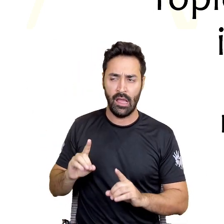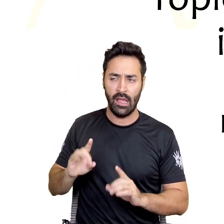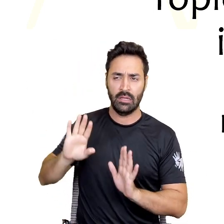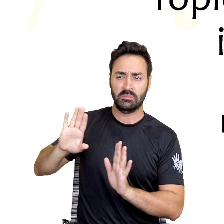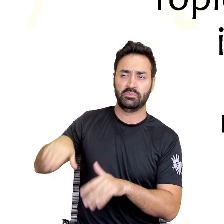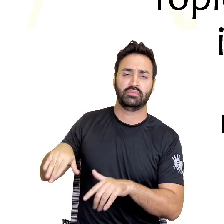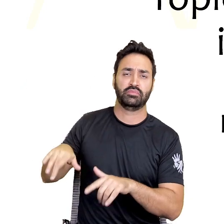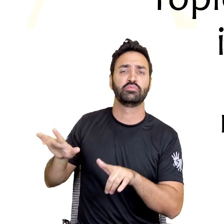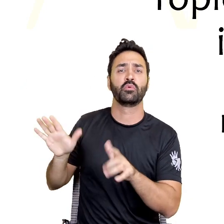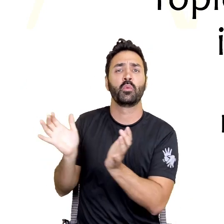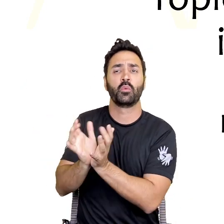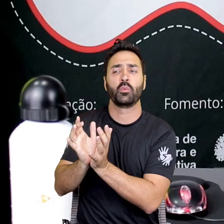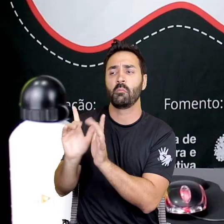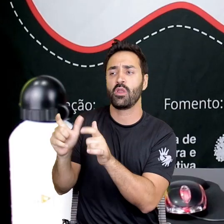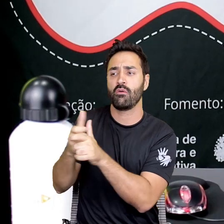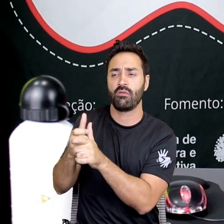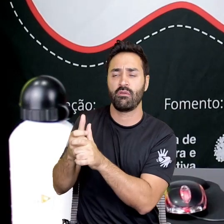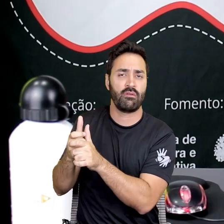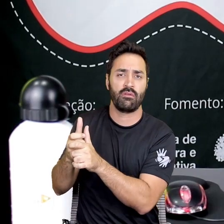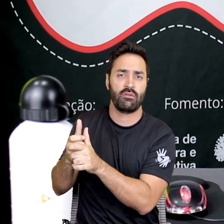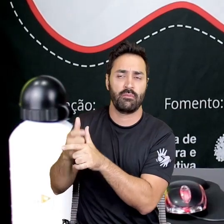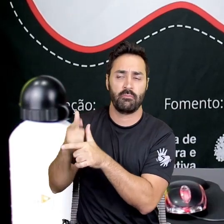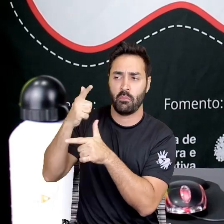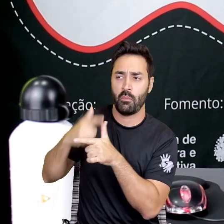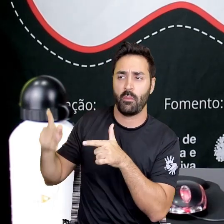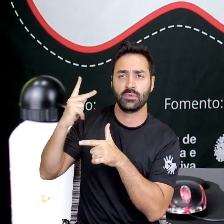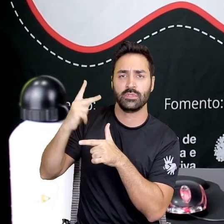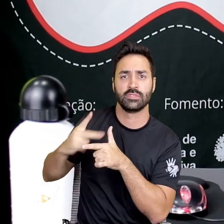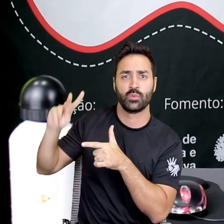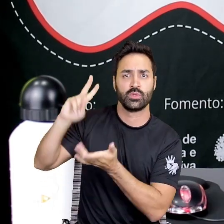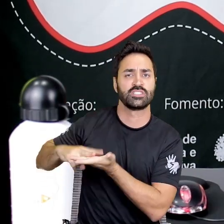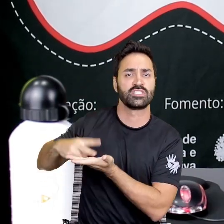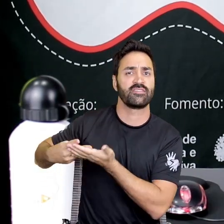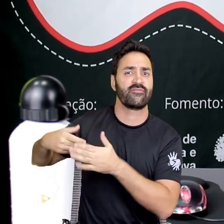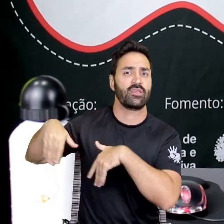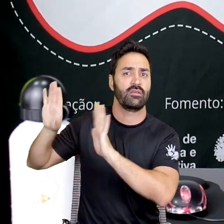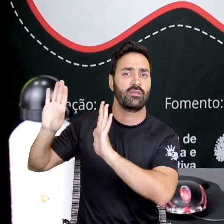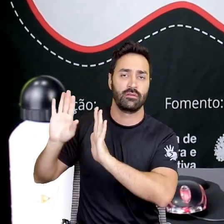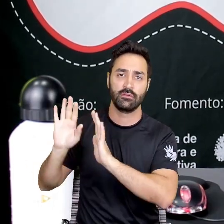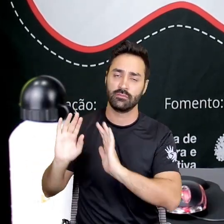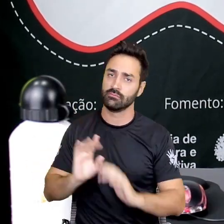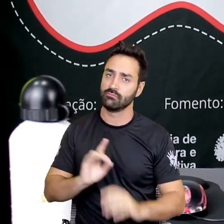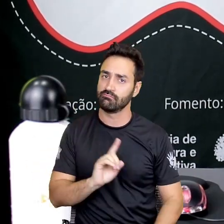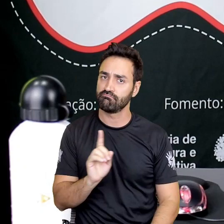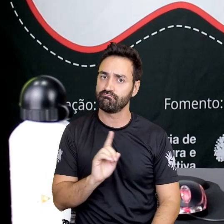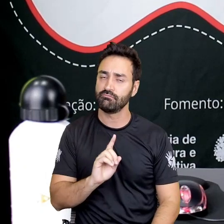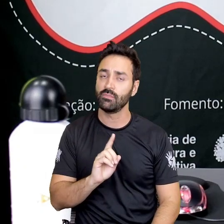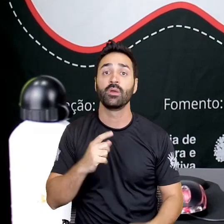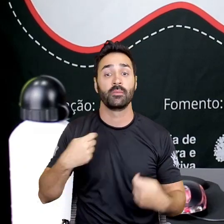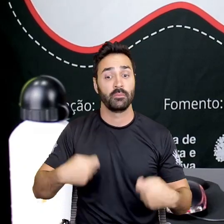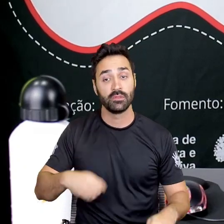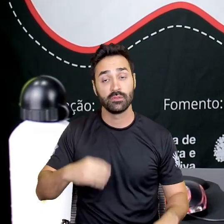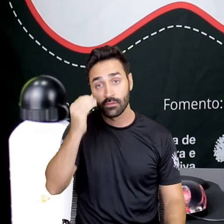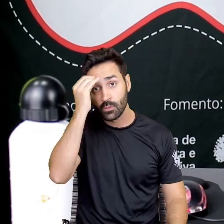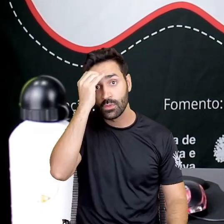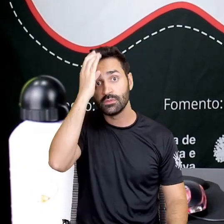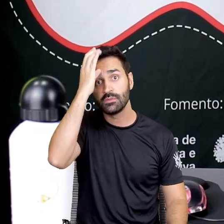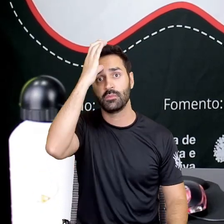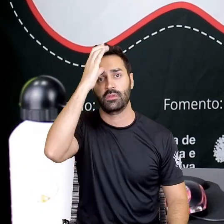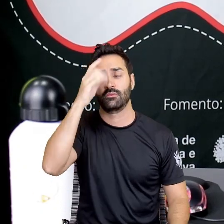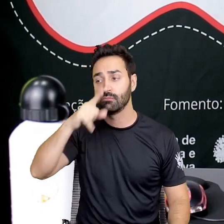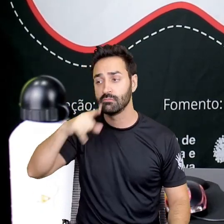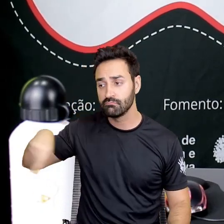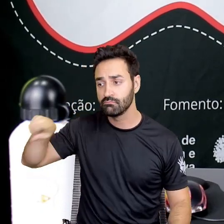se vire. Mas isso não pode ser dessa forma. A gente tem que trazer conhecimento, a gente tem que trazer e a gente tem que incluir essas